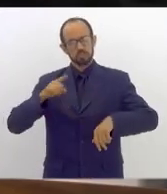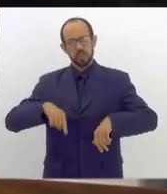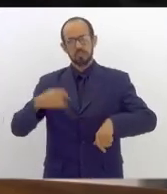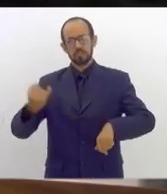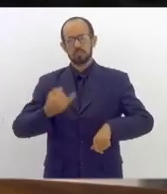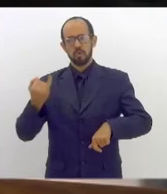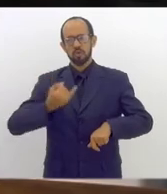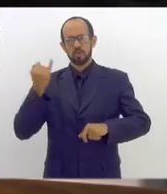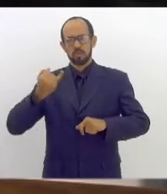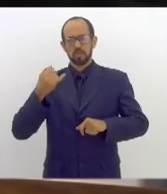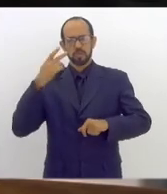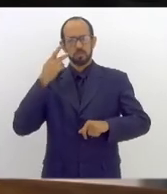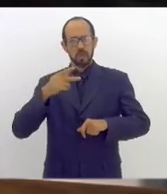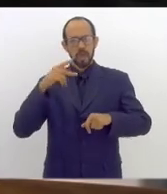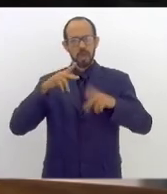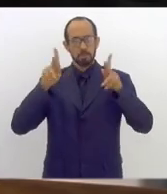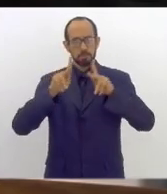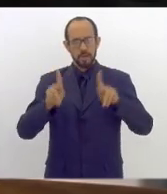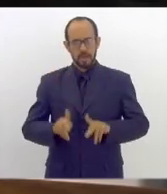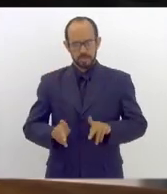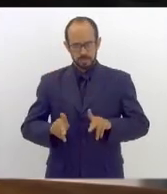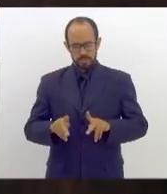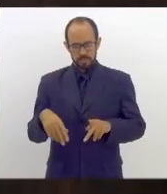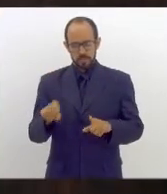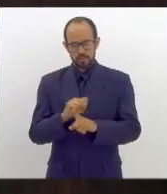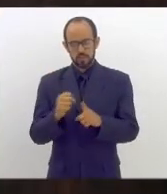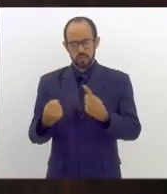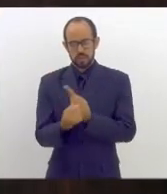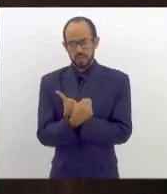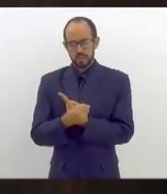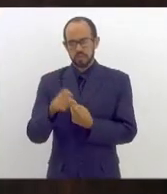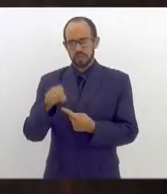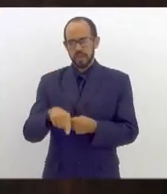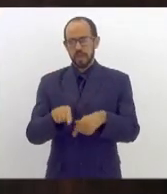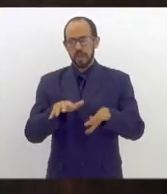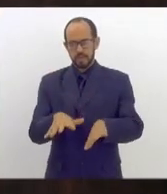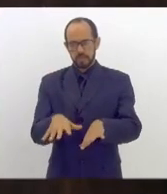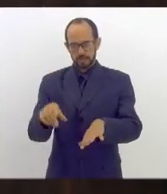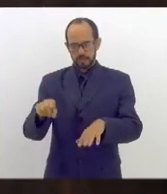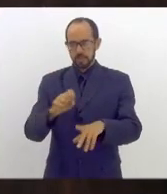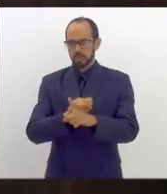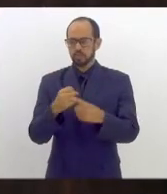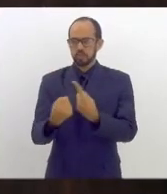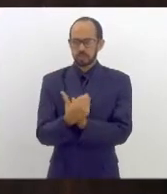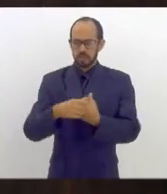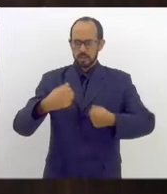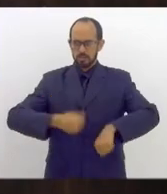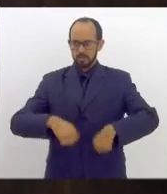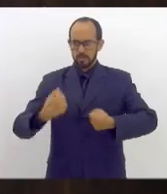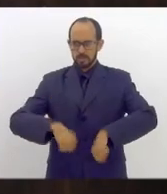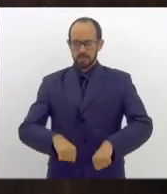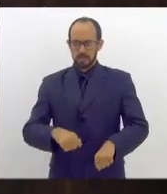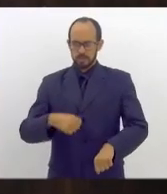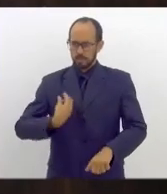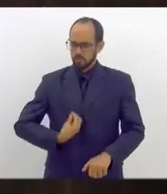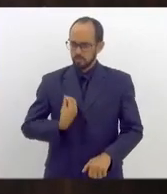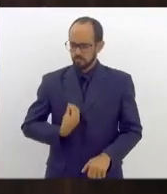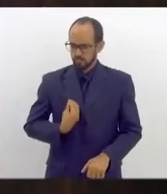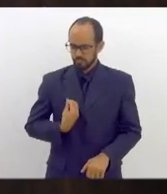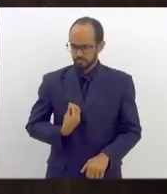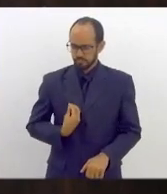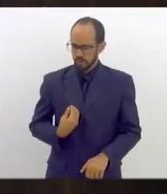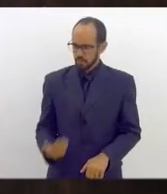importante para a paz da sociedade que é exatamente o que a sociedade precisa nesse momento que a gente vivencia e